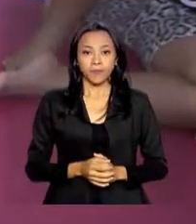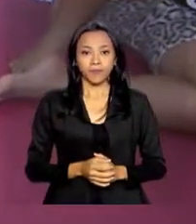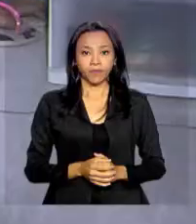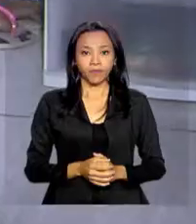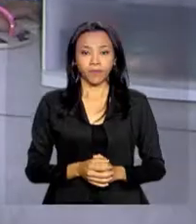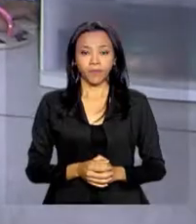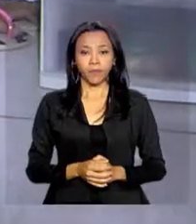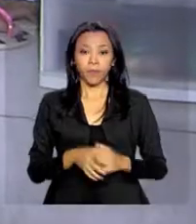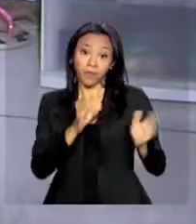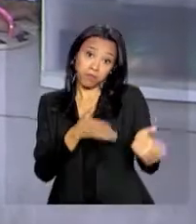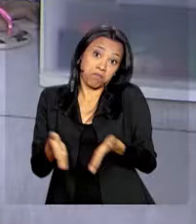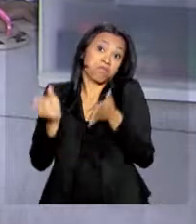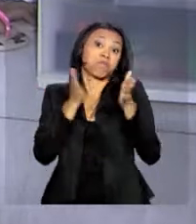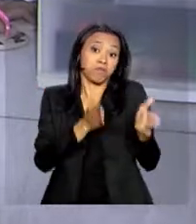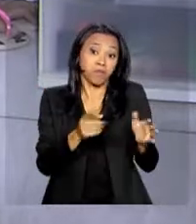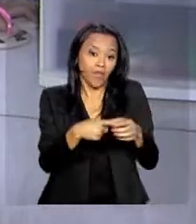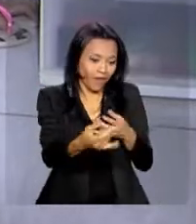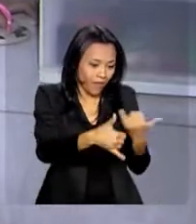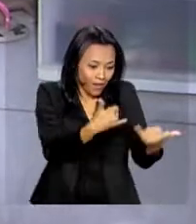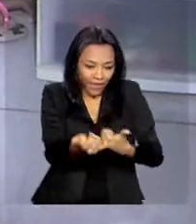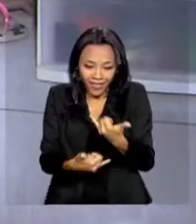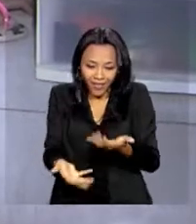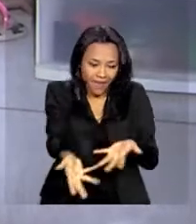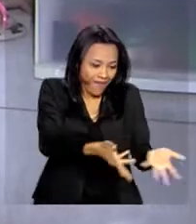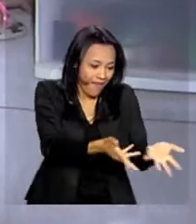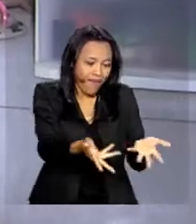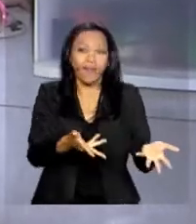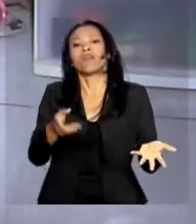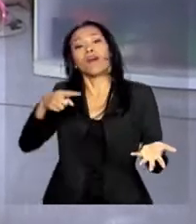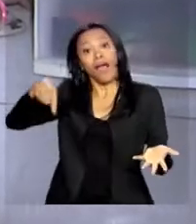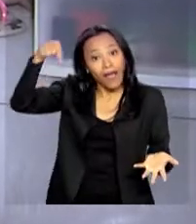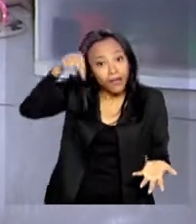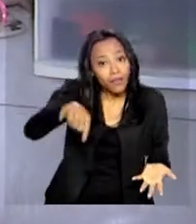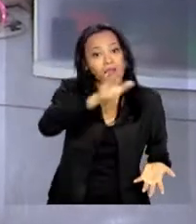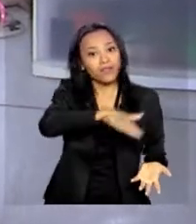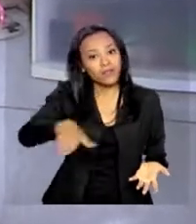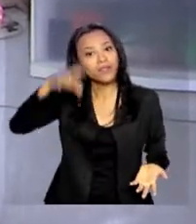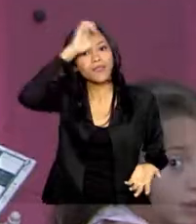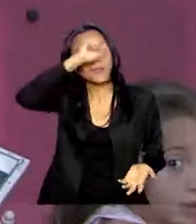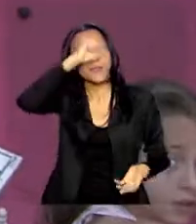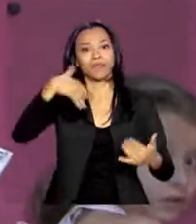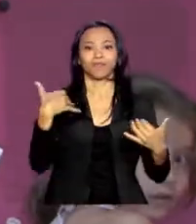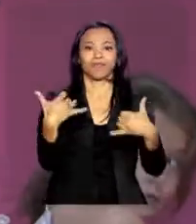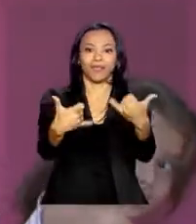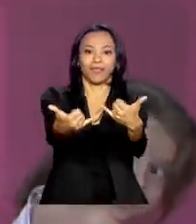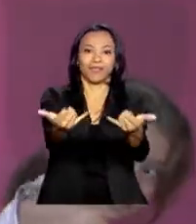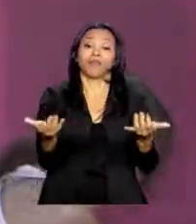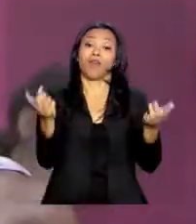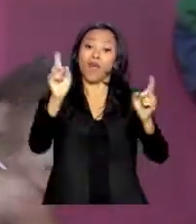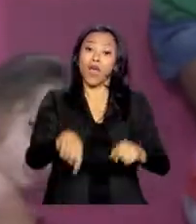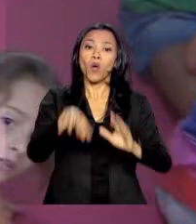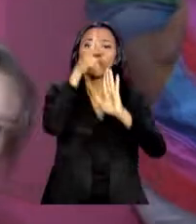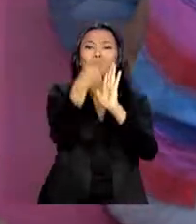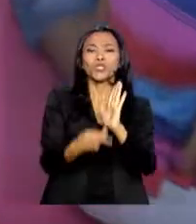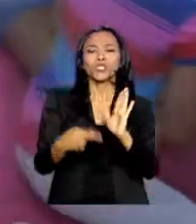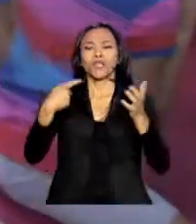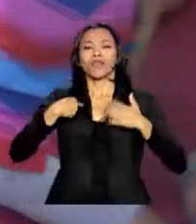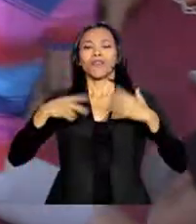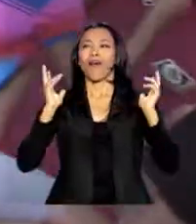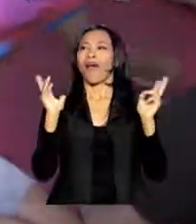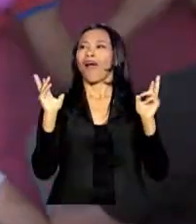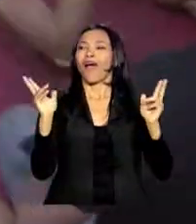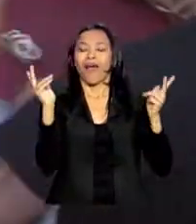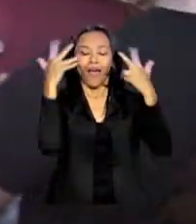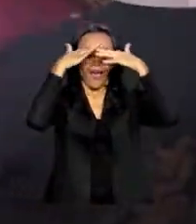ou até mesmo nos jogos aqui a criançada aprende brincando o projeto lúdico e sócio